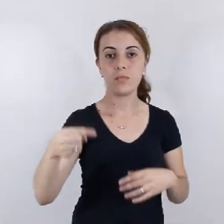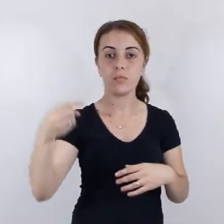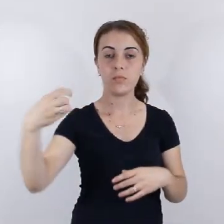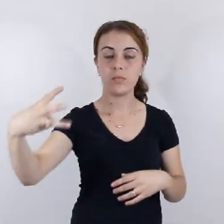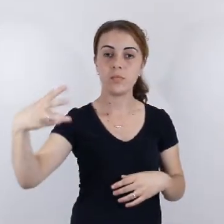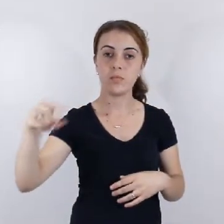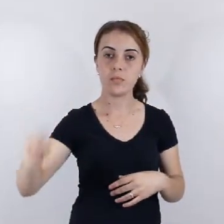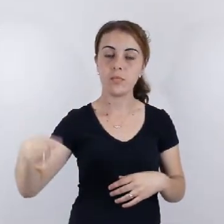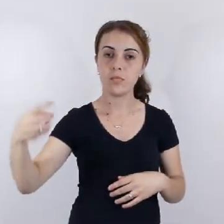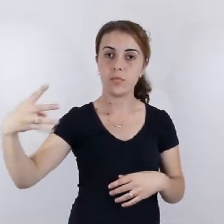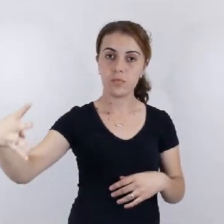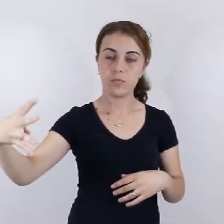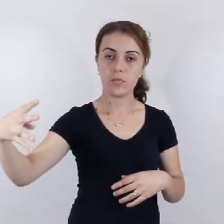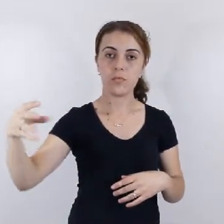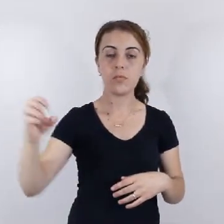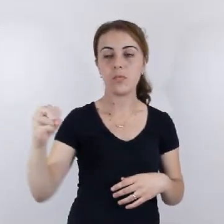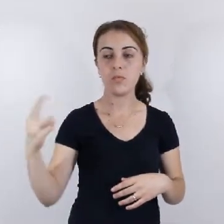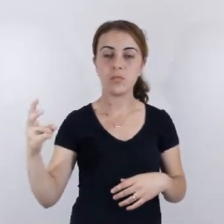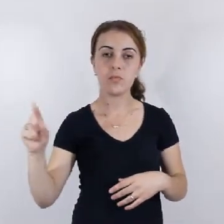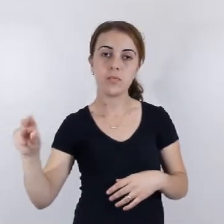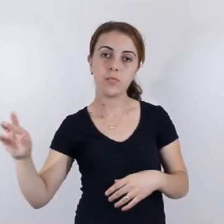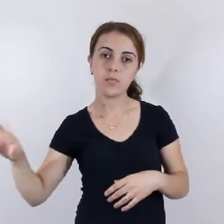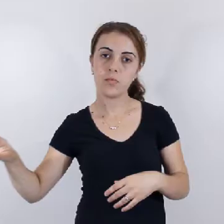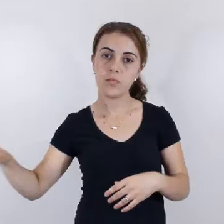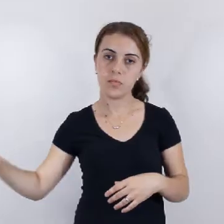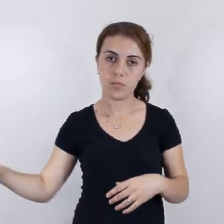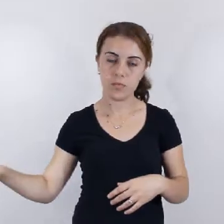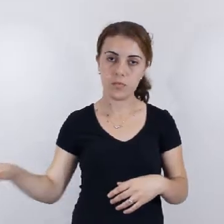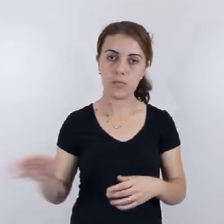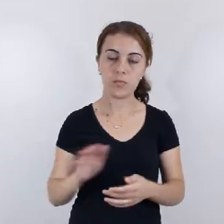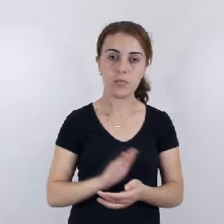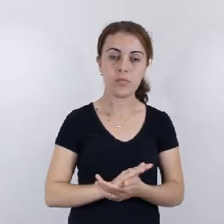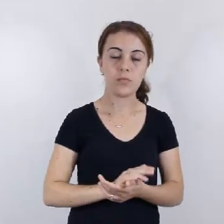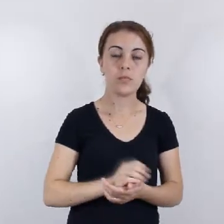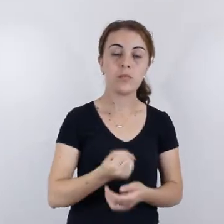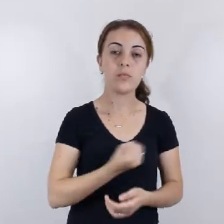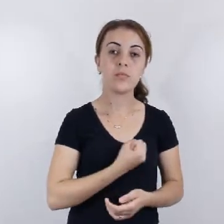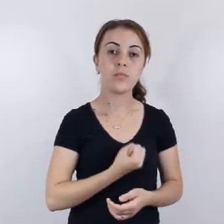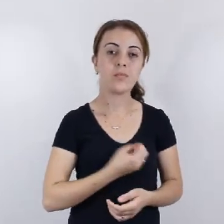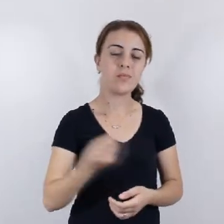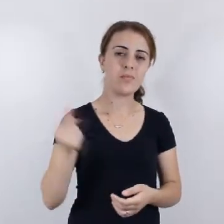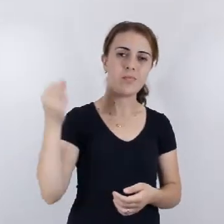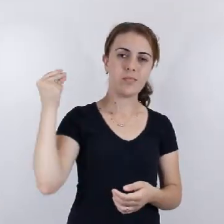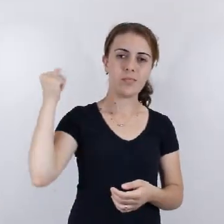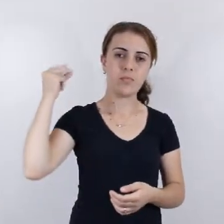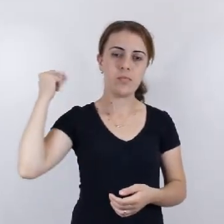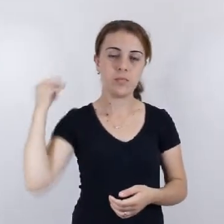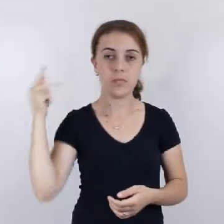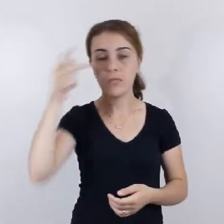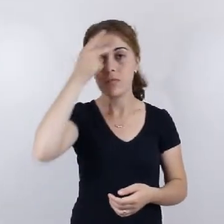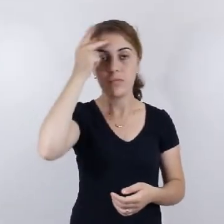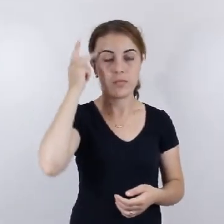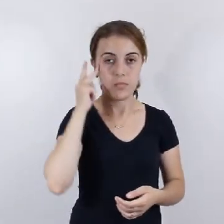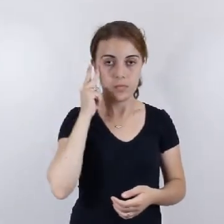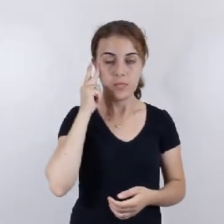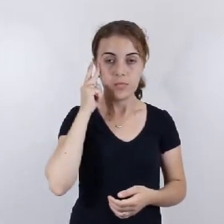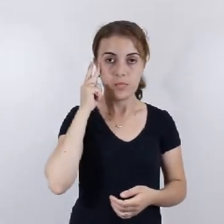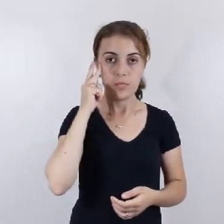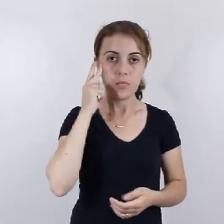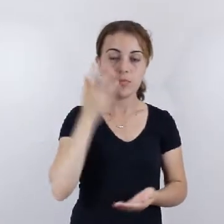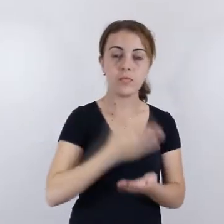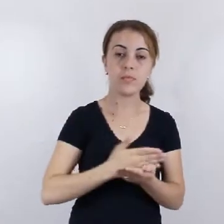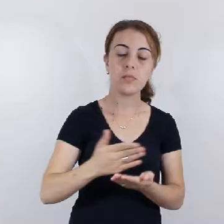0, 1, 2, o 3, o 4 e assim por diante. Esses números surgiram quando